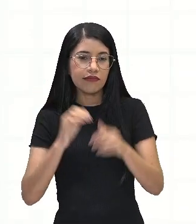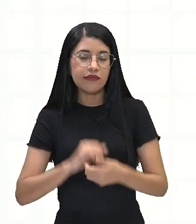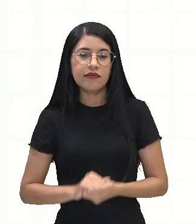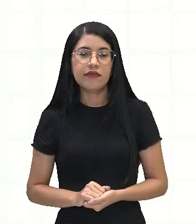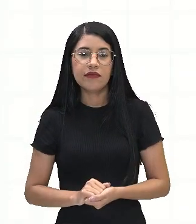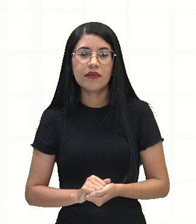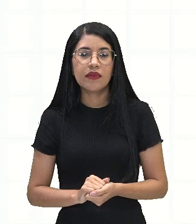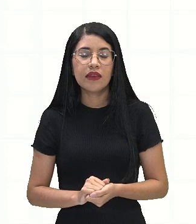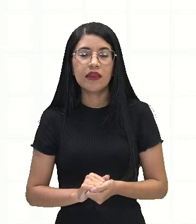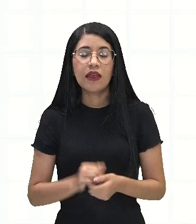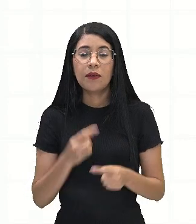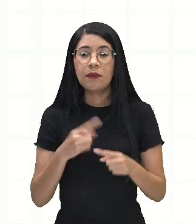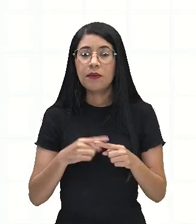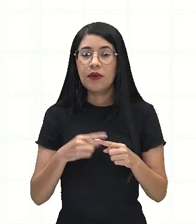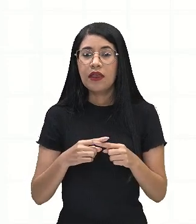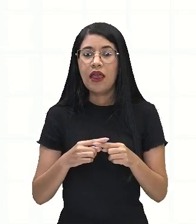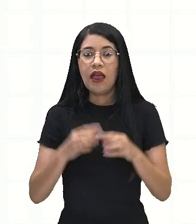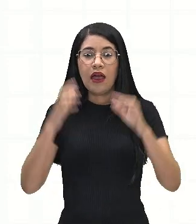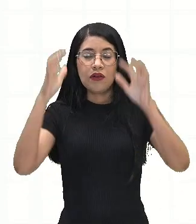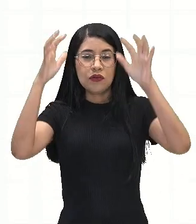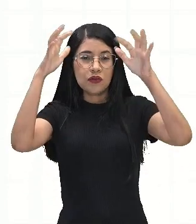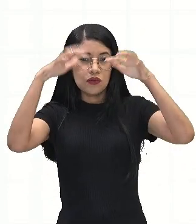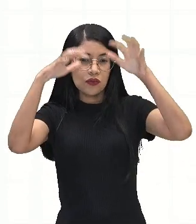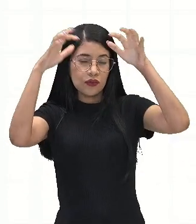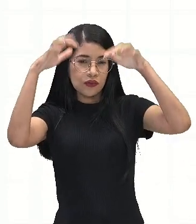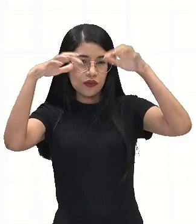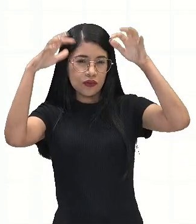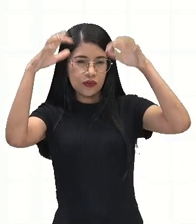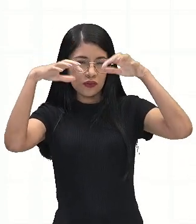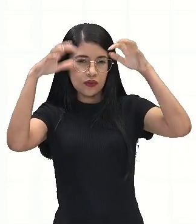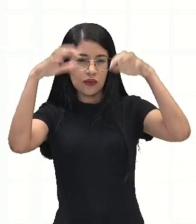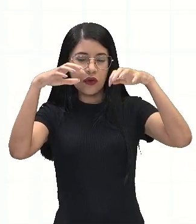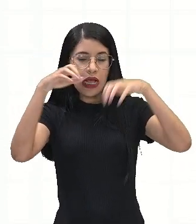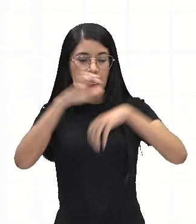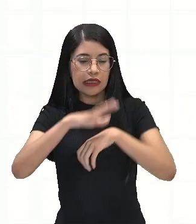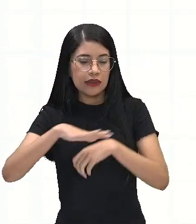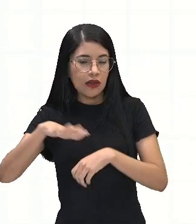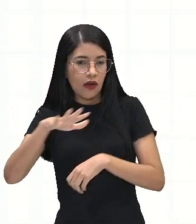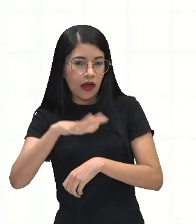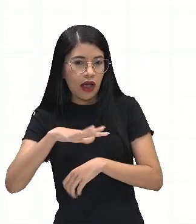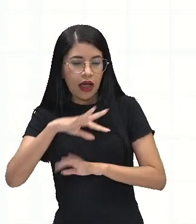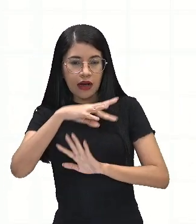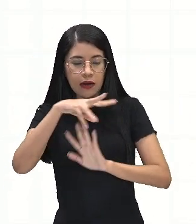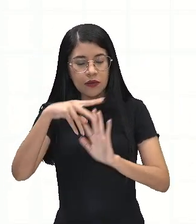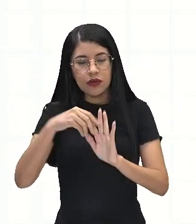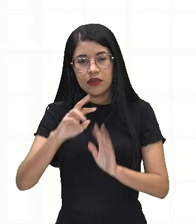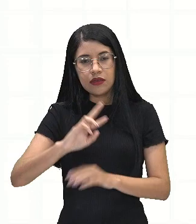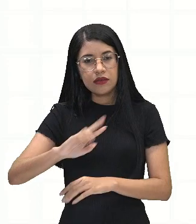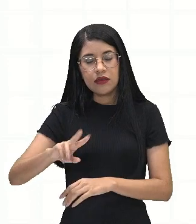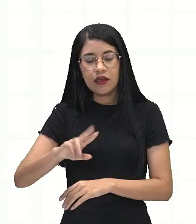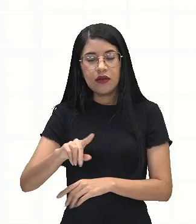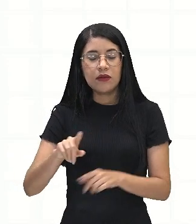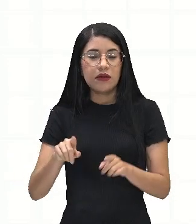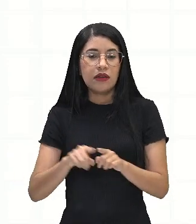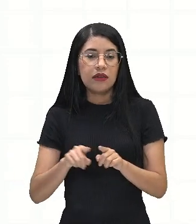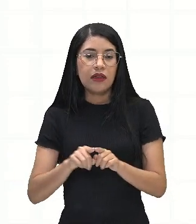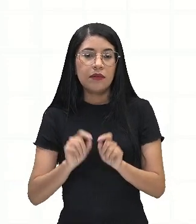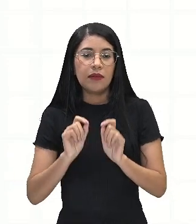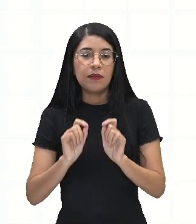gente produz de chuva não fica apenas na nossa região. O que a gente produz de